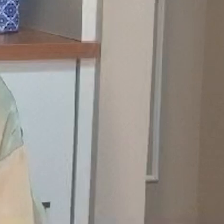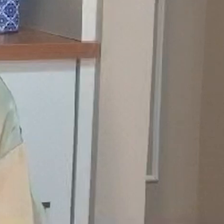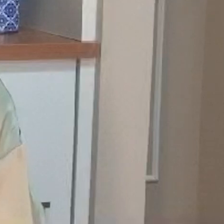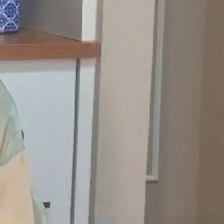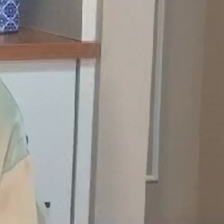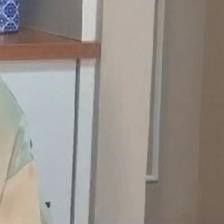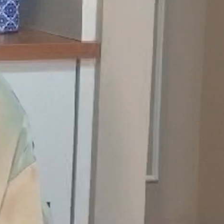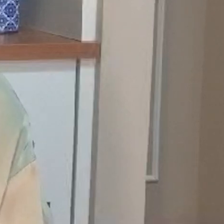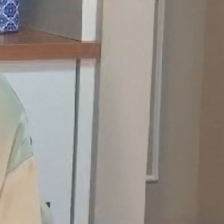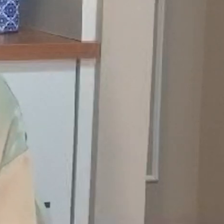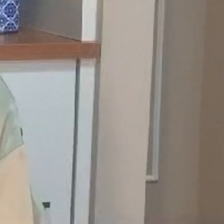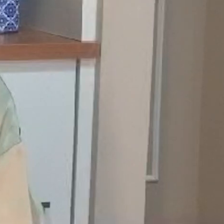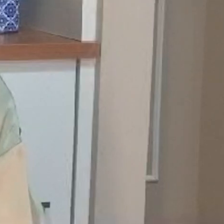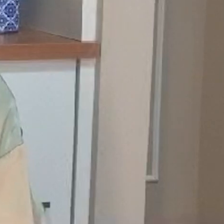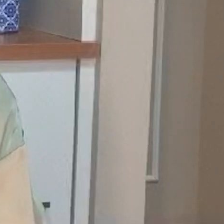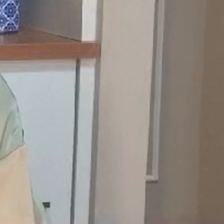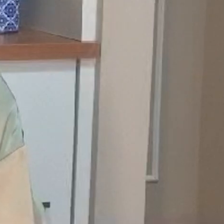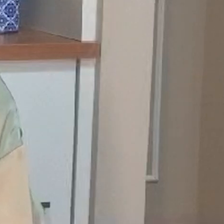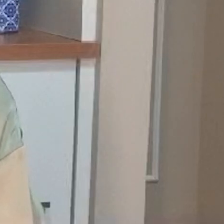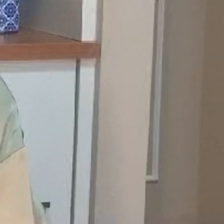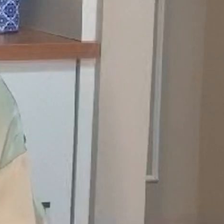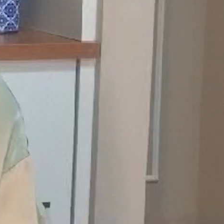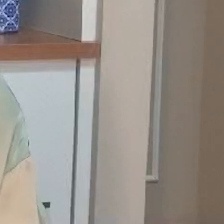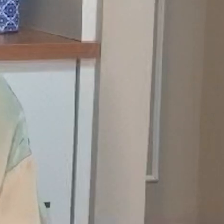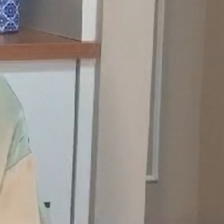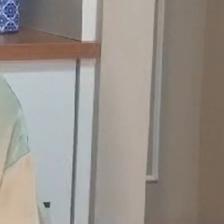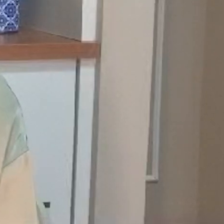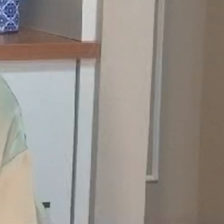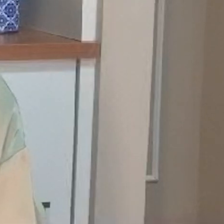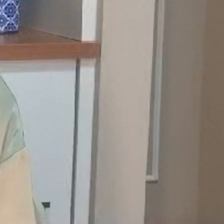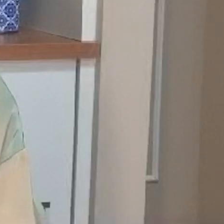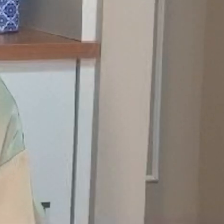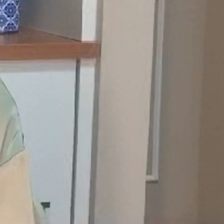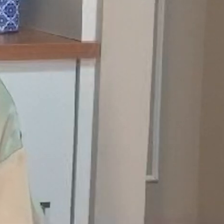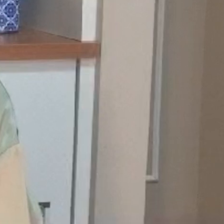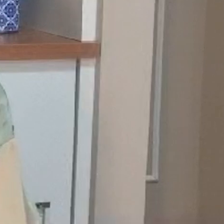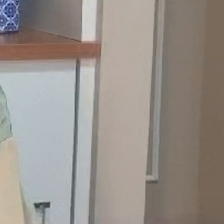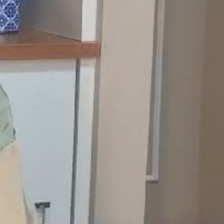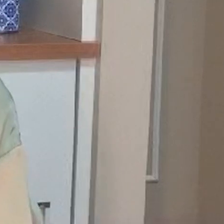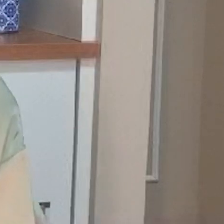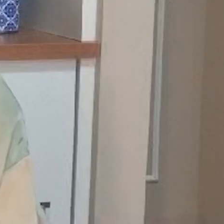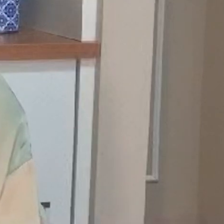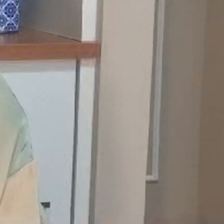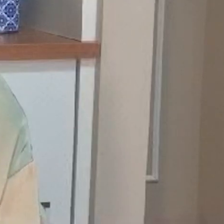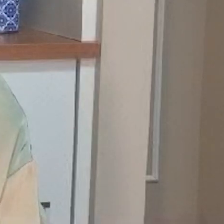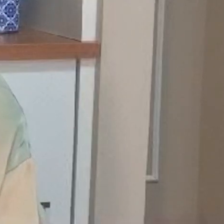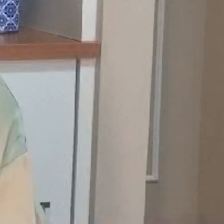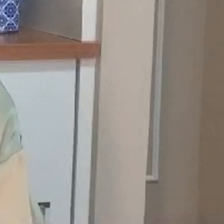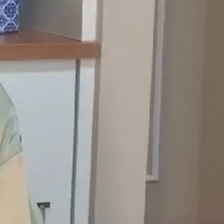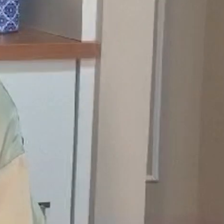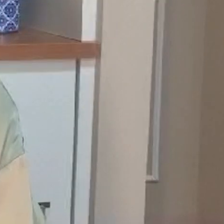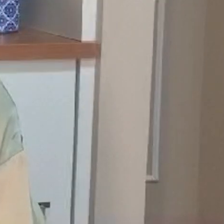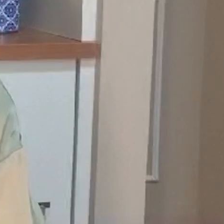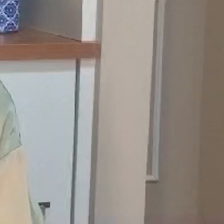emocionais. Esses benefícios vão se estender na segurança do bebê, na criação de um vínculo saudável entre essa mãe